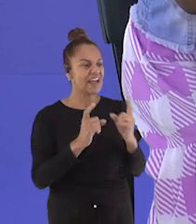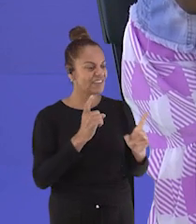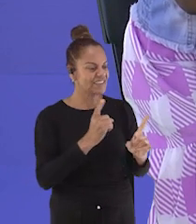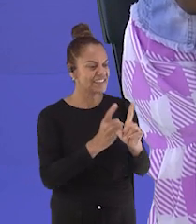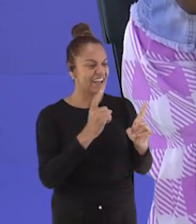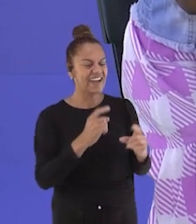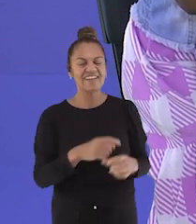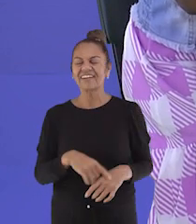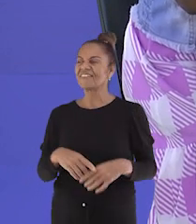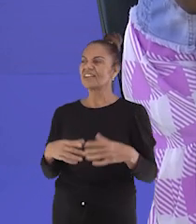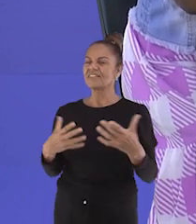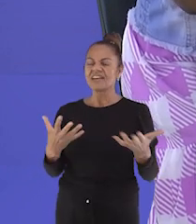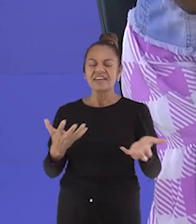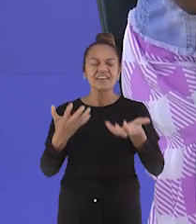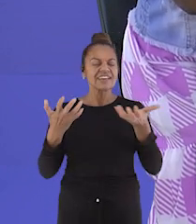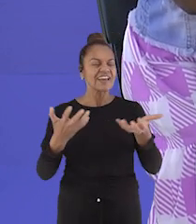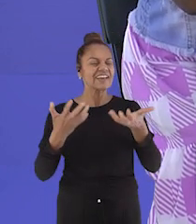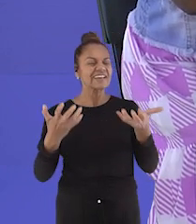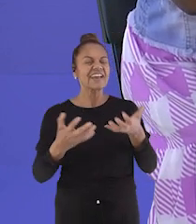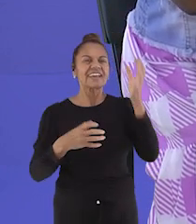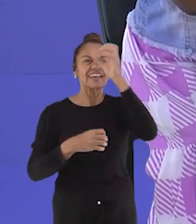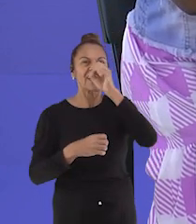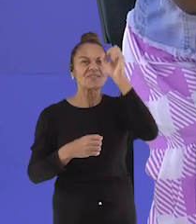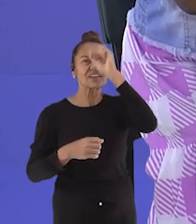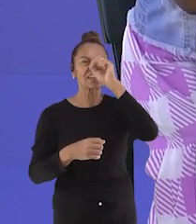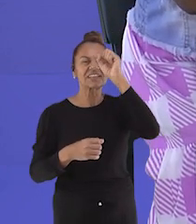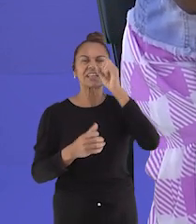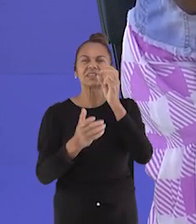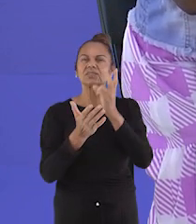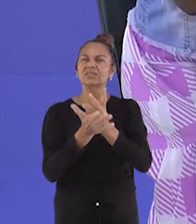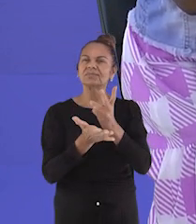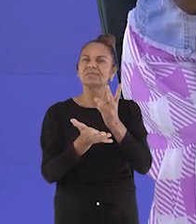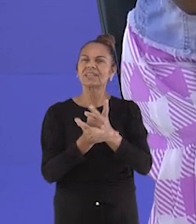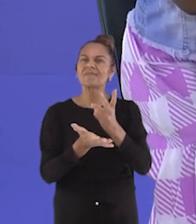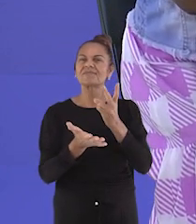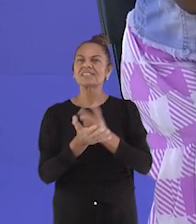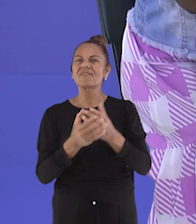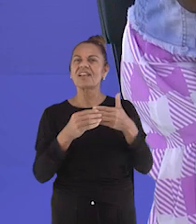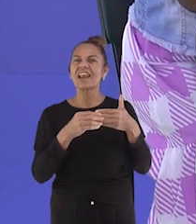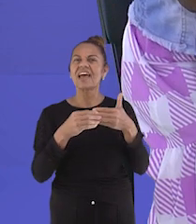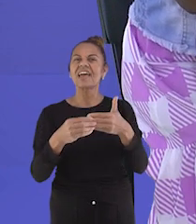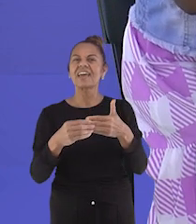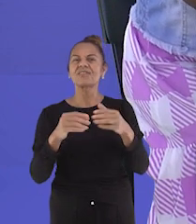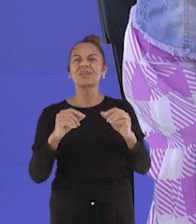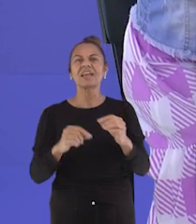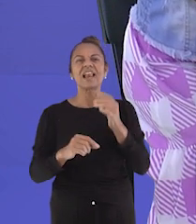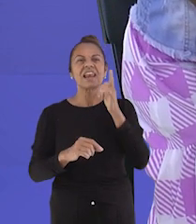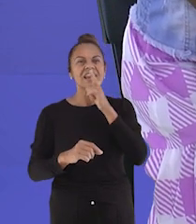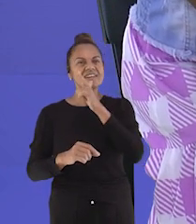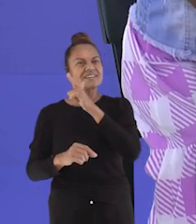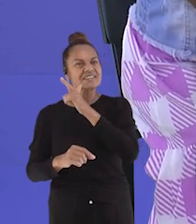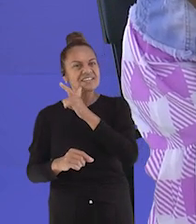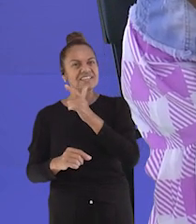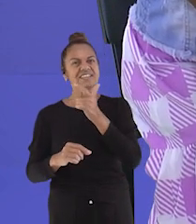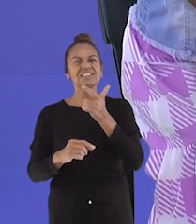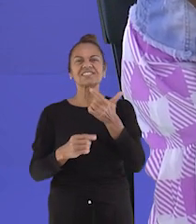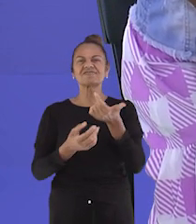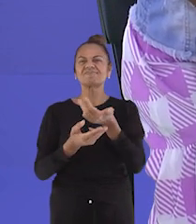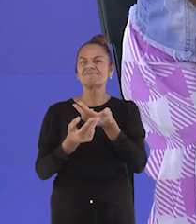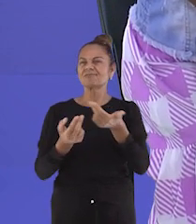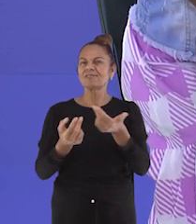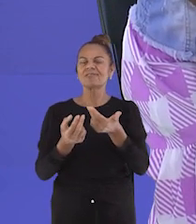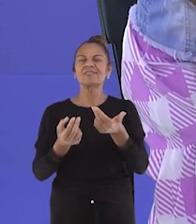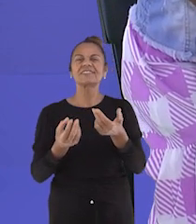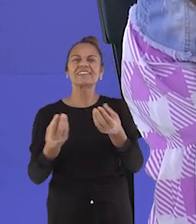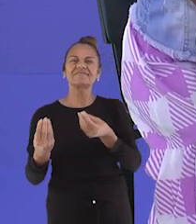eu quero aprender. Aí todo dia levava uma merendinha, uma coisinha, você sabe, um agradozinho. Isso me deixou assim, muito feliz, me deixava